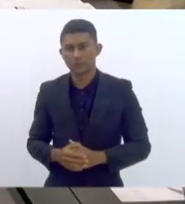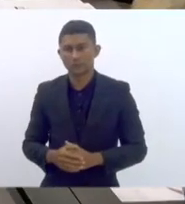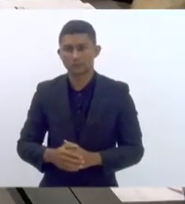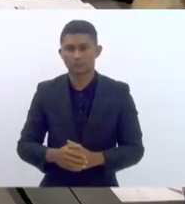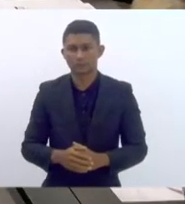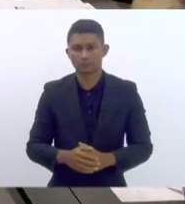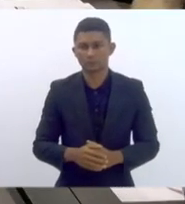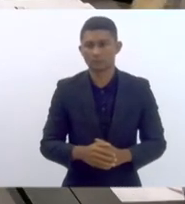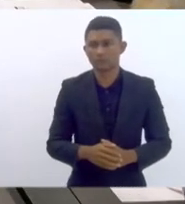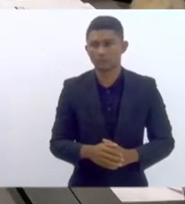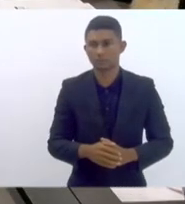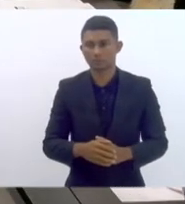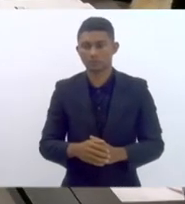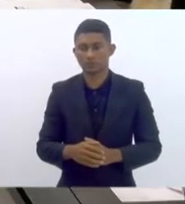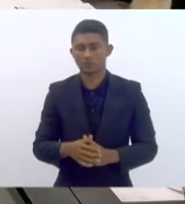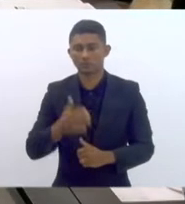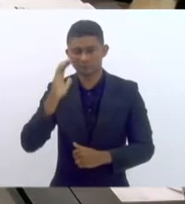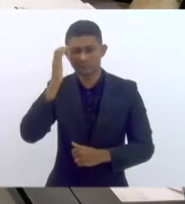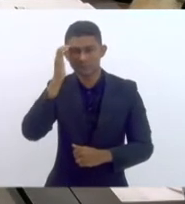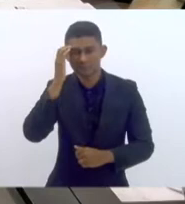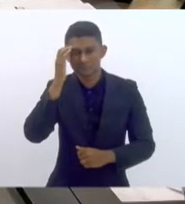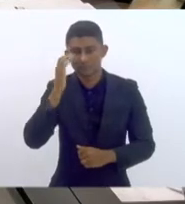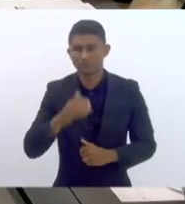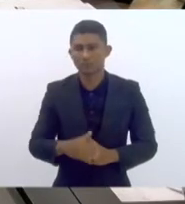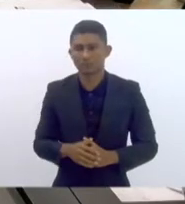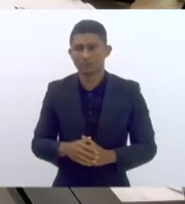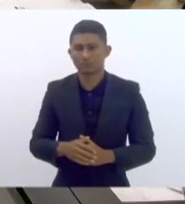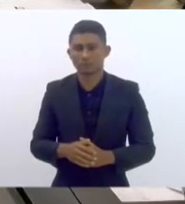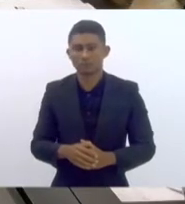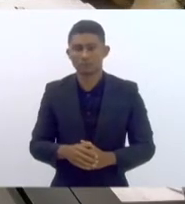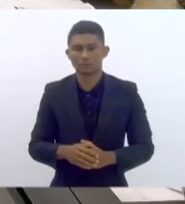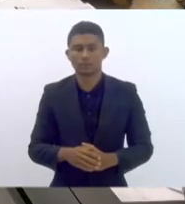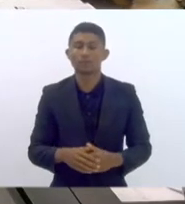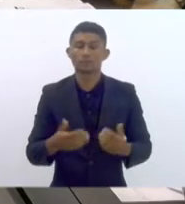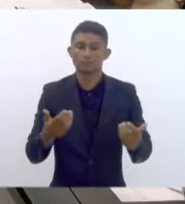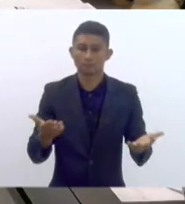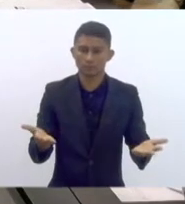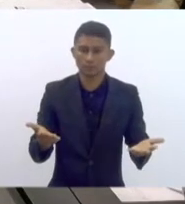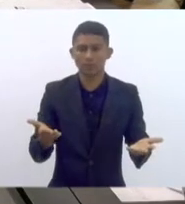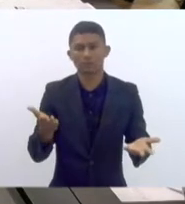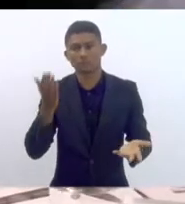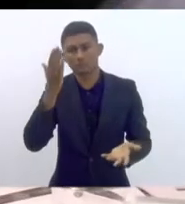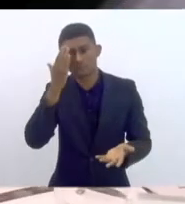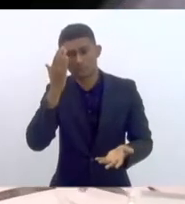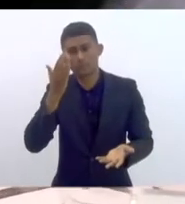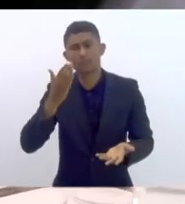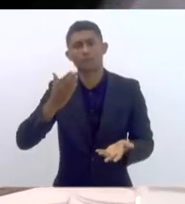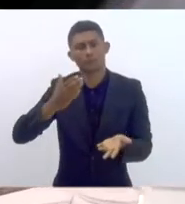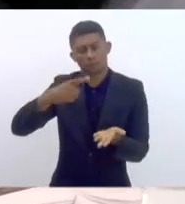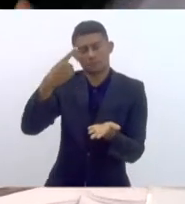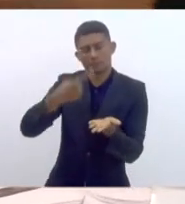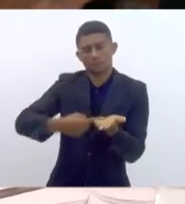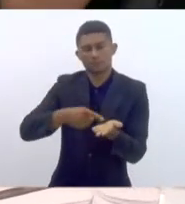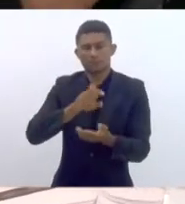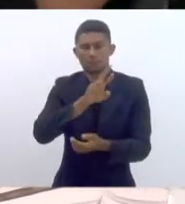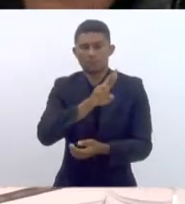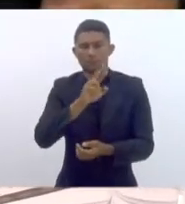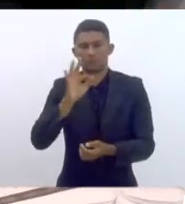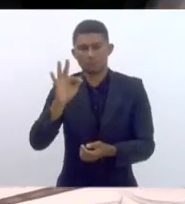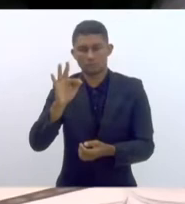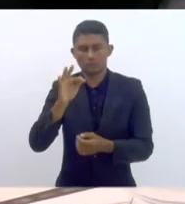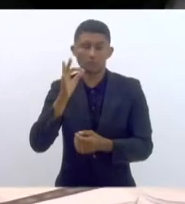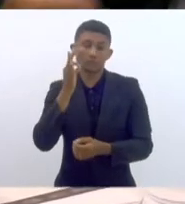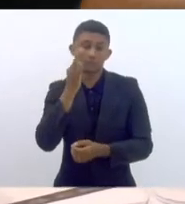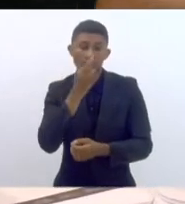Entendeu, Rodrigo Leles? Entendi. Até só para constar, apesar da gente realmente o regime, né, ter terminado em setembro de